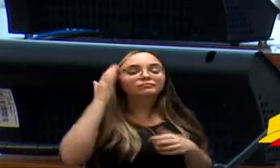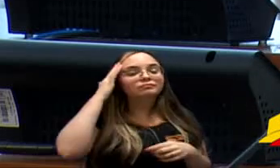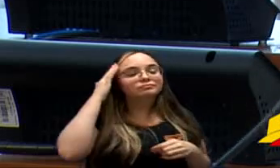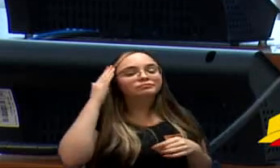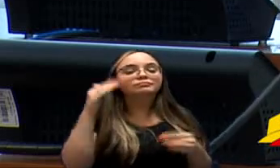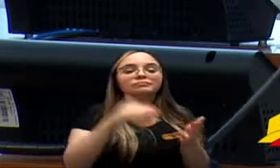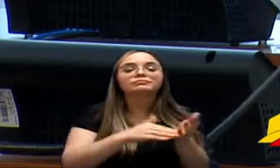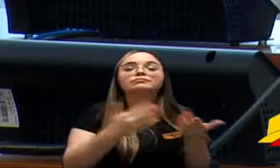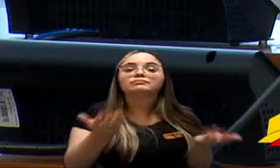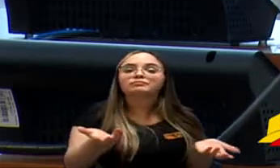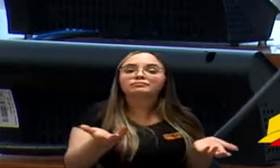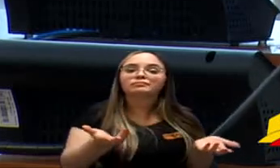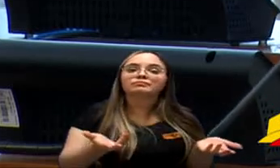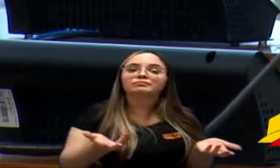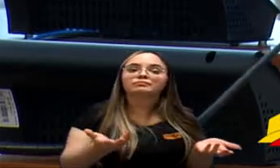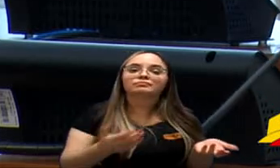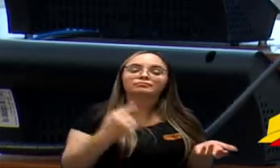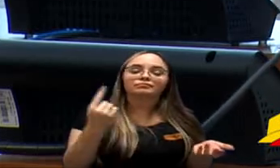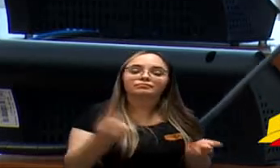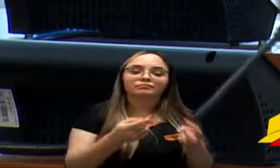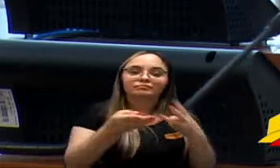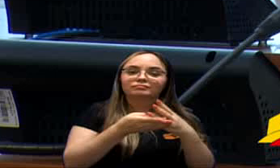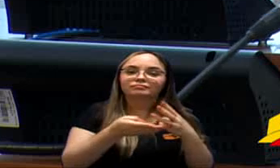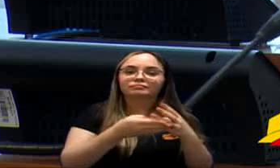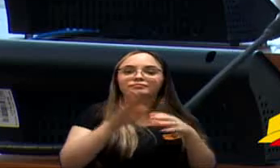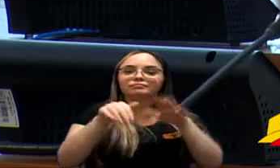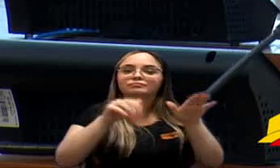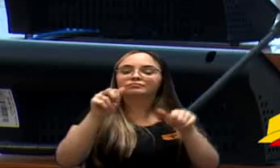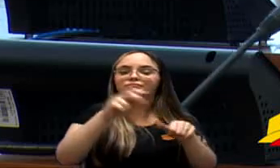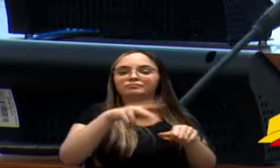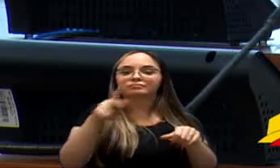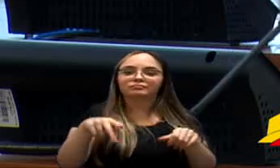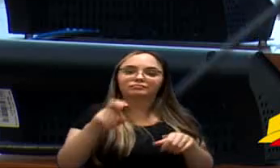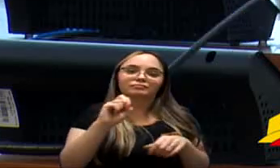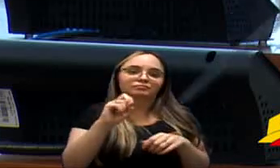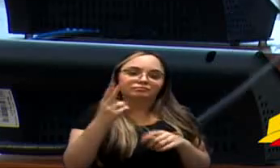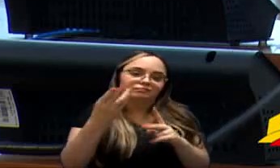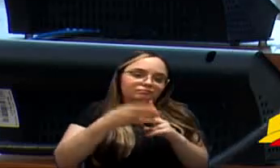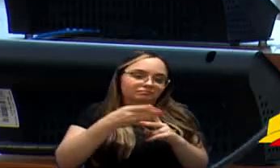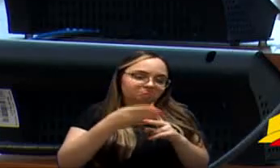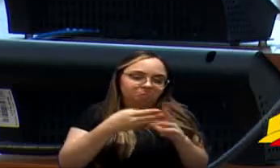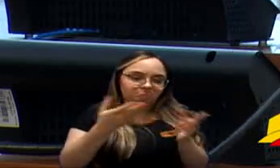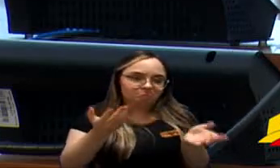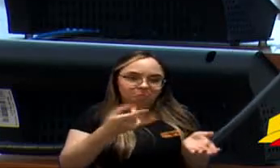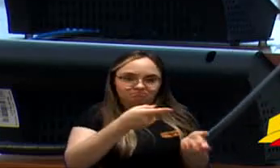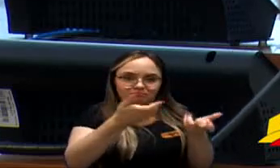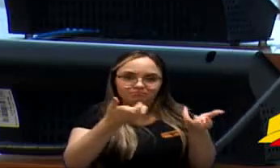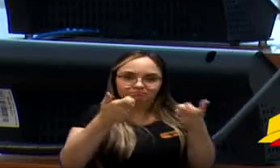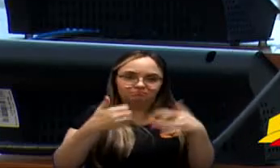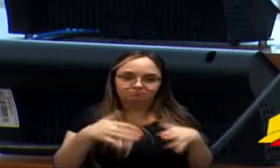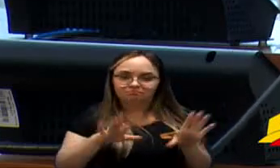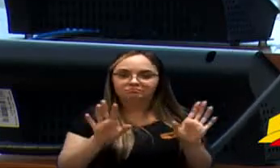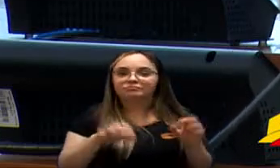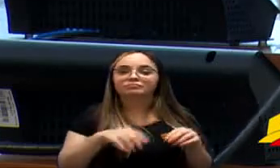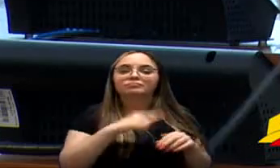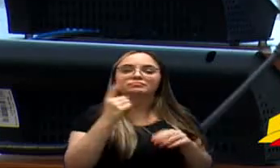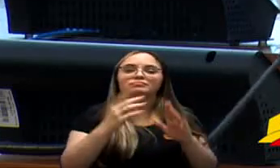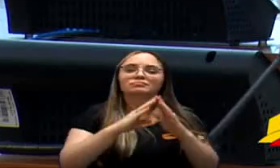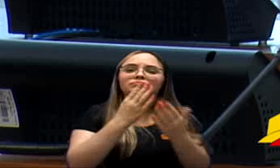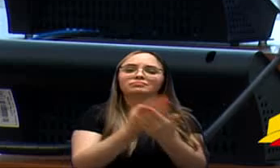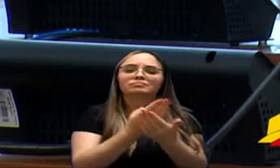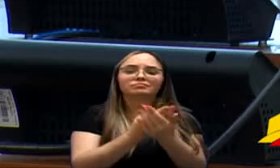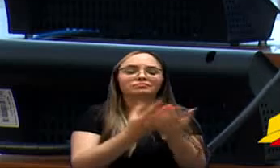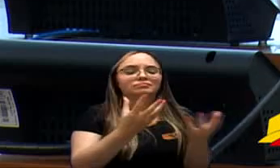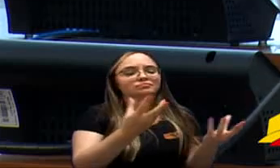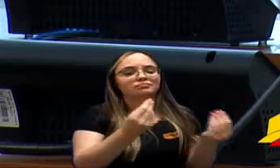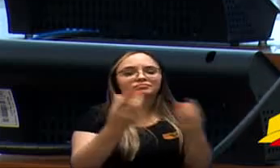levar esta terceirização ou parcerização, como vocês querem colocar, com as escolas recebidas